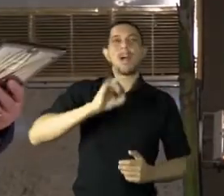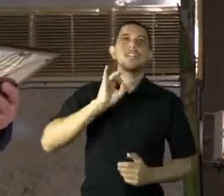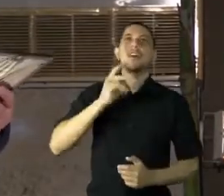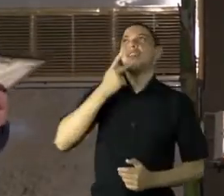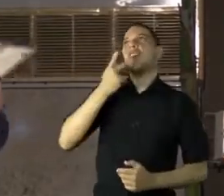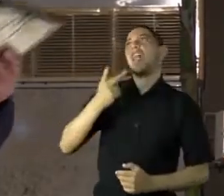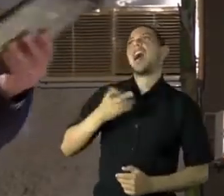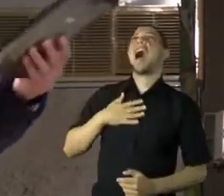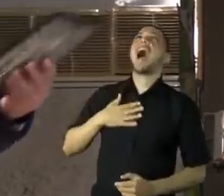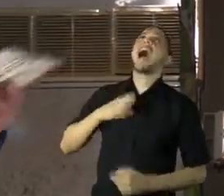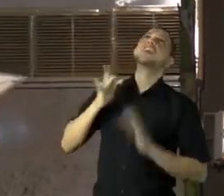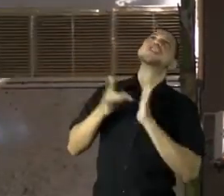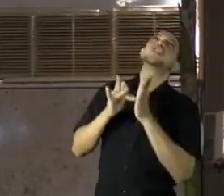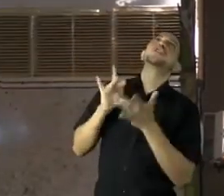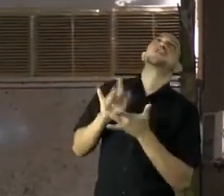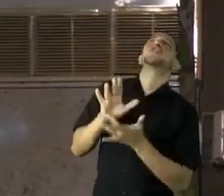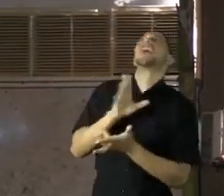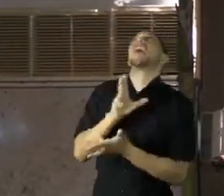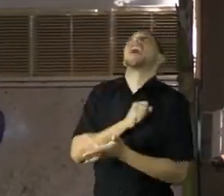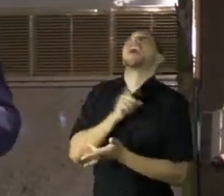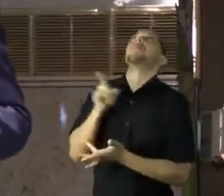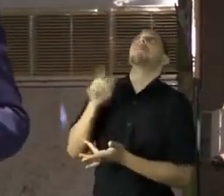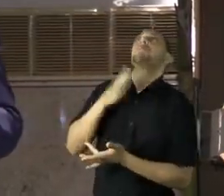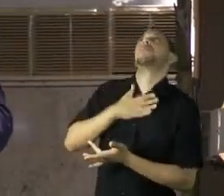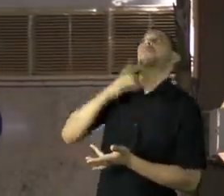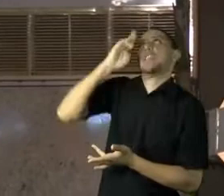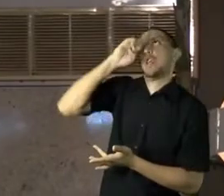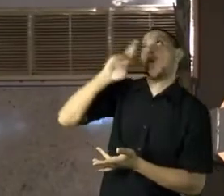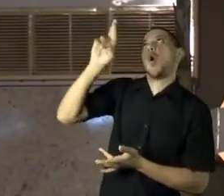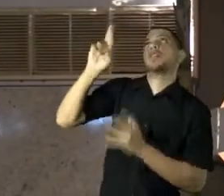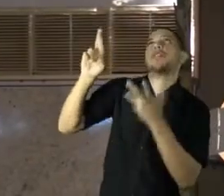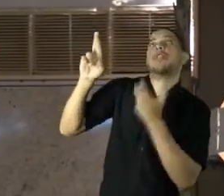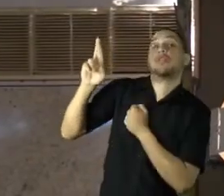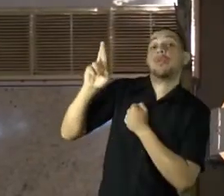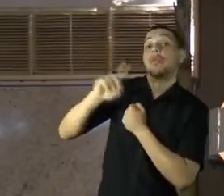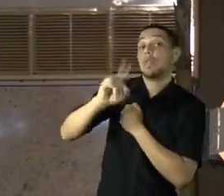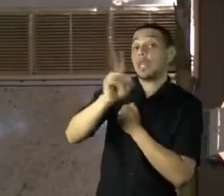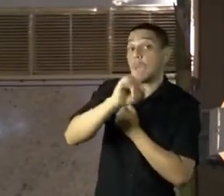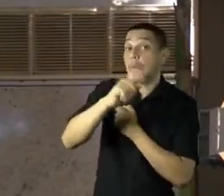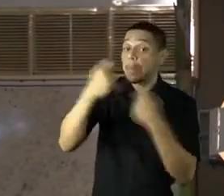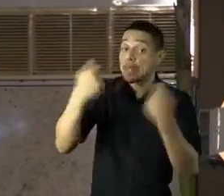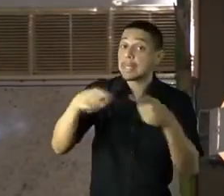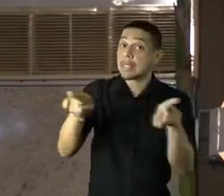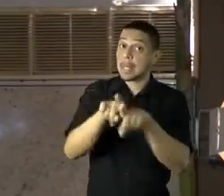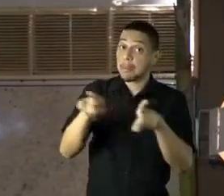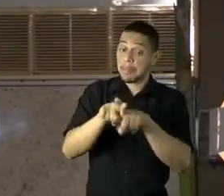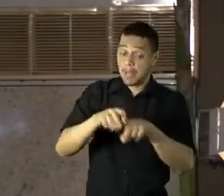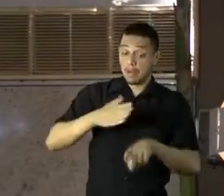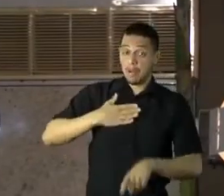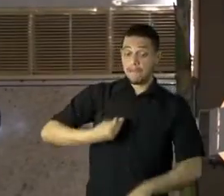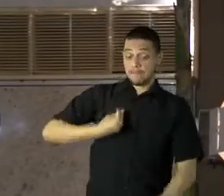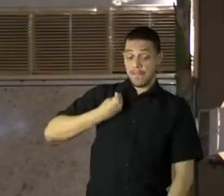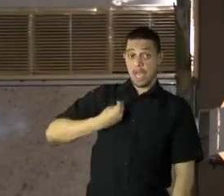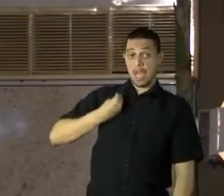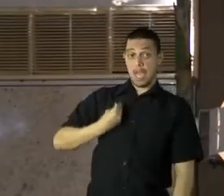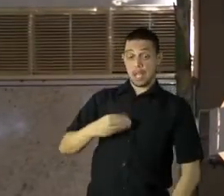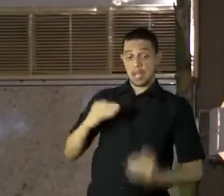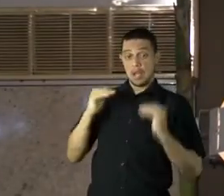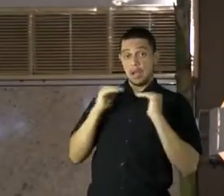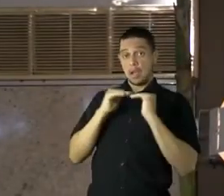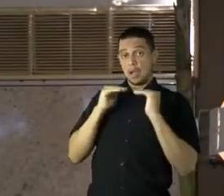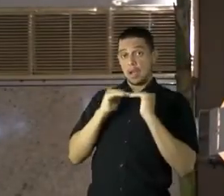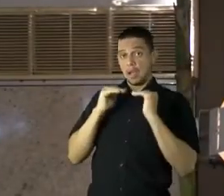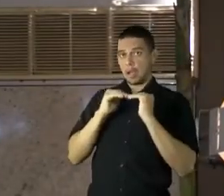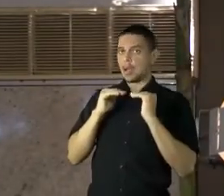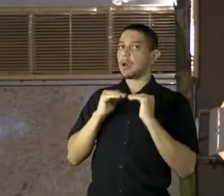para fora Jesus é meu senhor Jesus é meu salvador e se essa profissão precisa vir acompanhada de obediência a toda